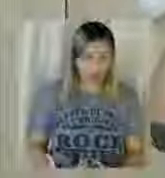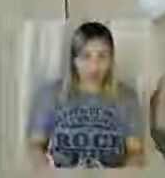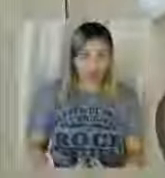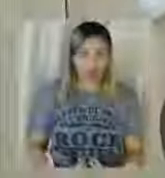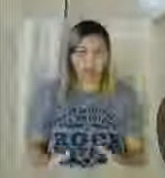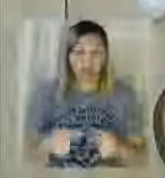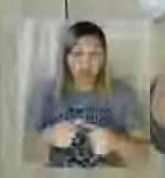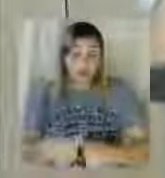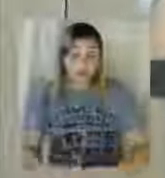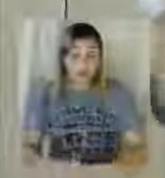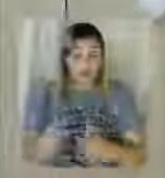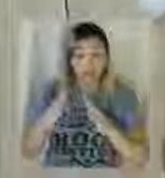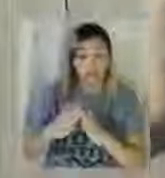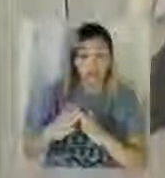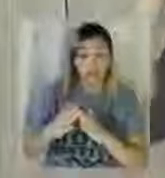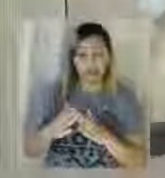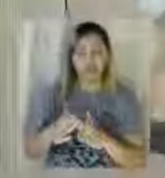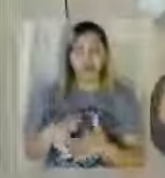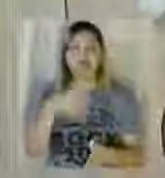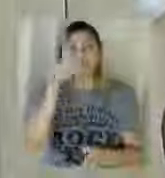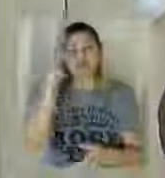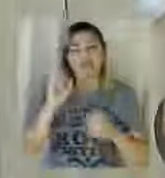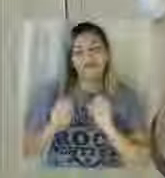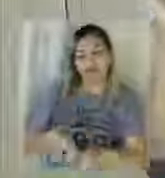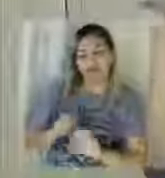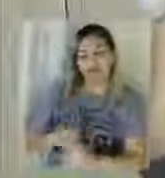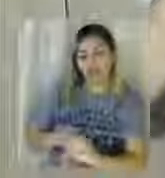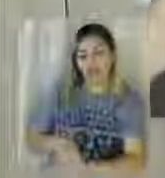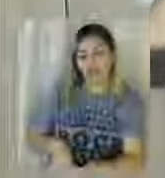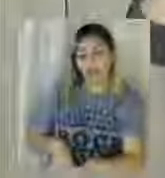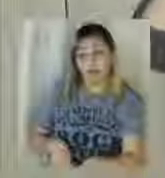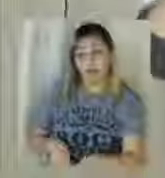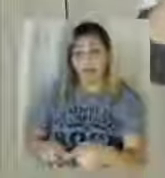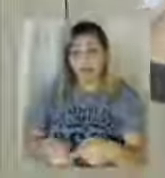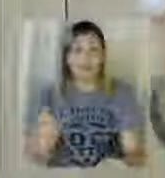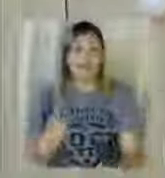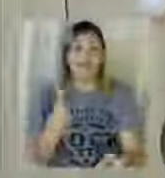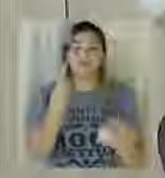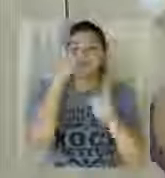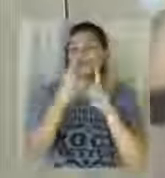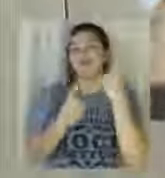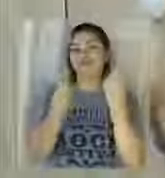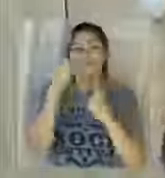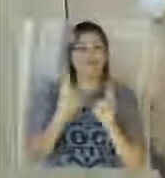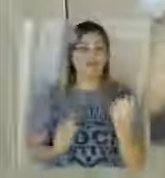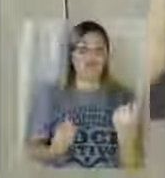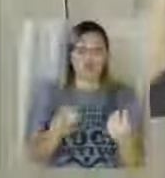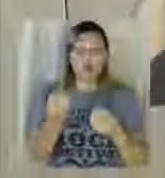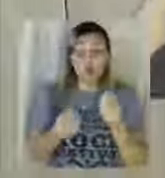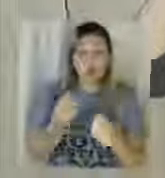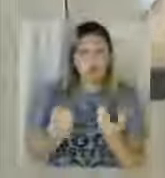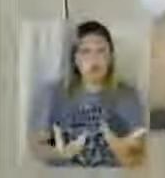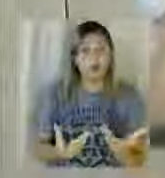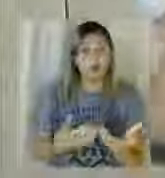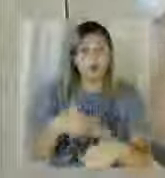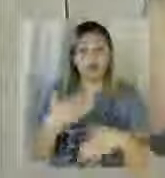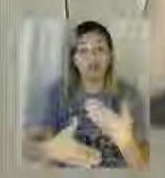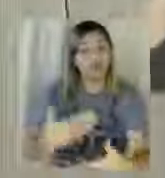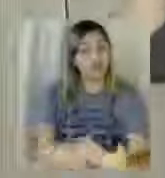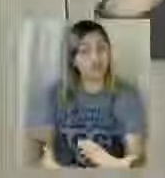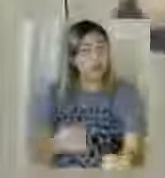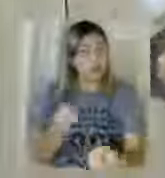casa, as pessoas me ensinando, e eu ficava triste. Mas só me ensinavam com gestos, com mímica. Como era que eu ia me desenvolver? Era